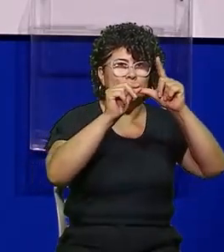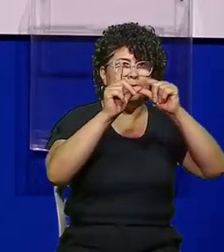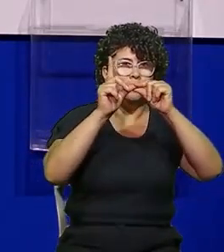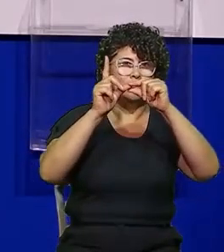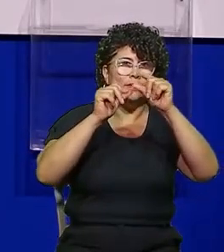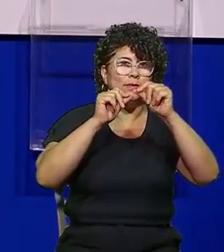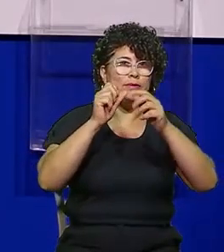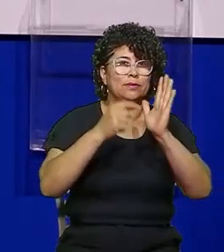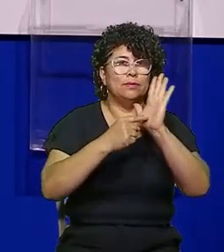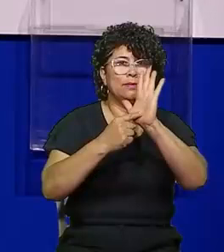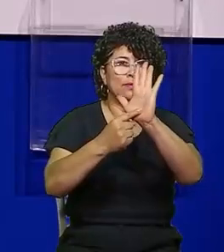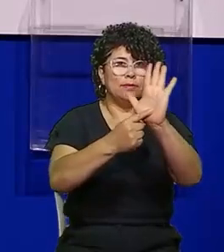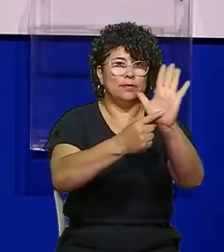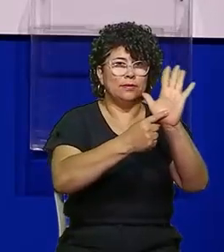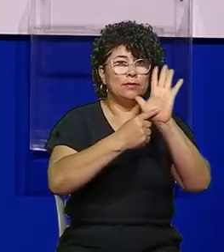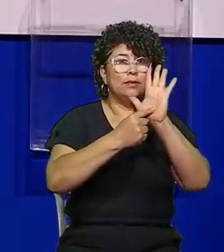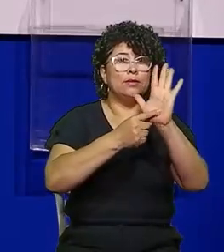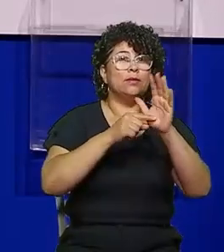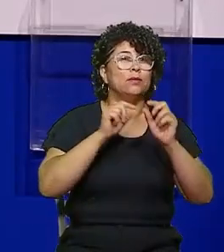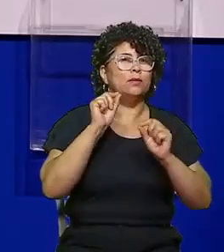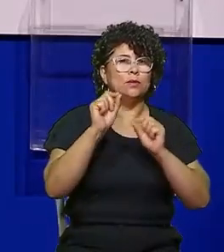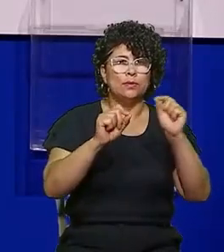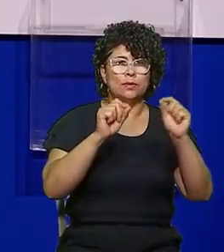o baile do medo.